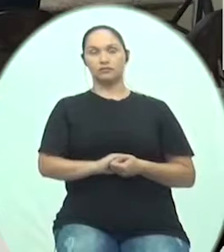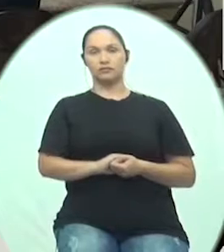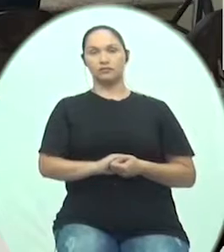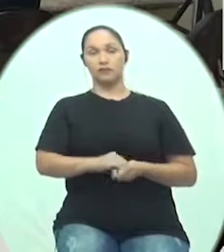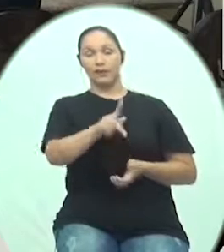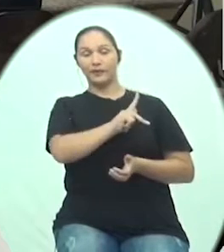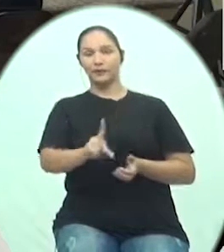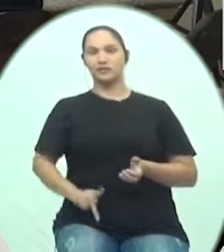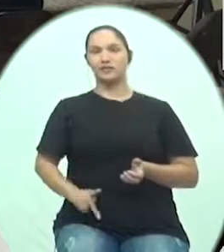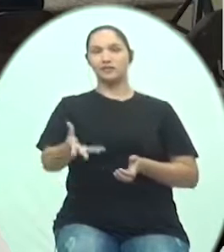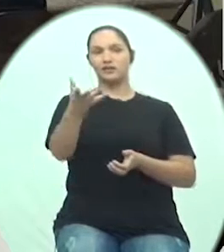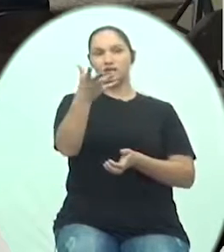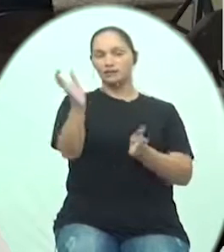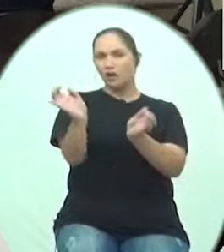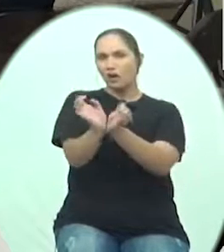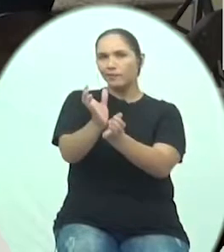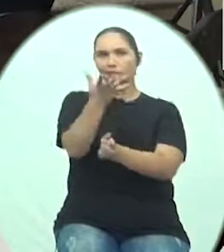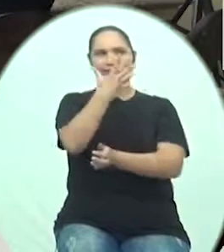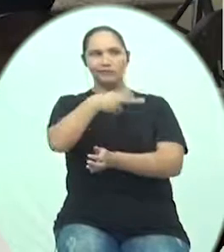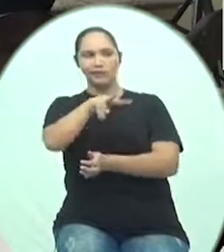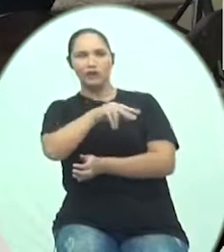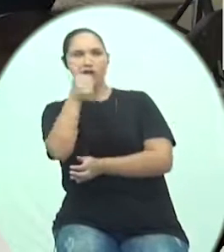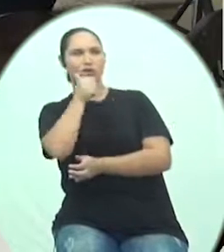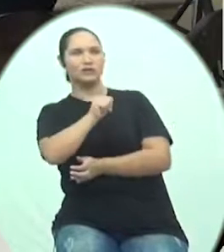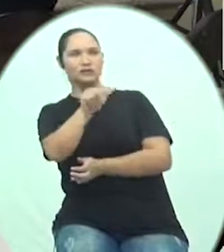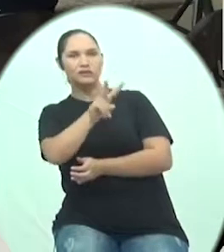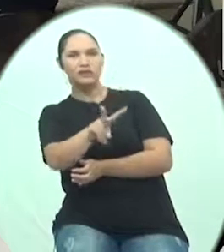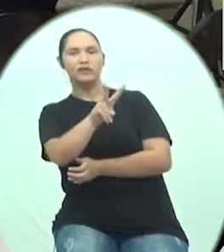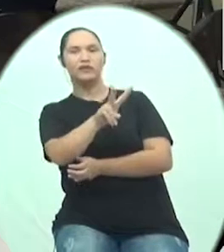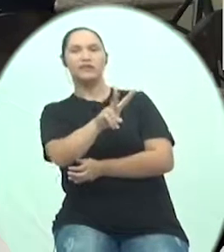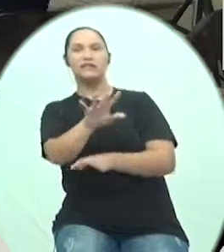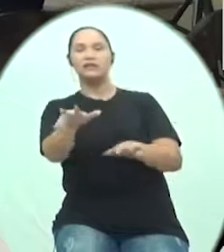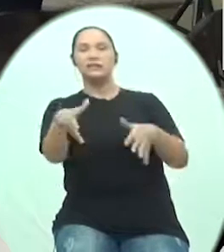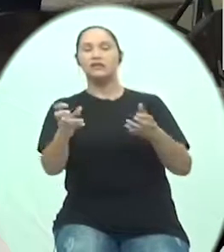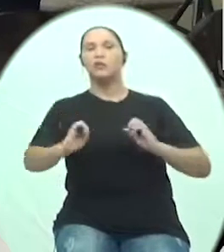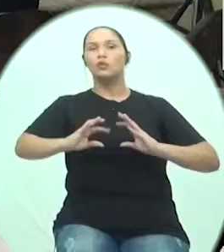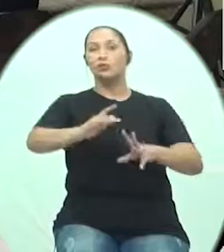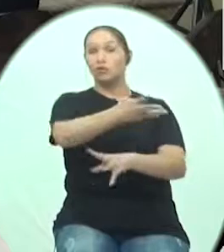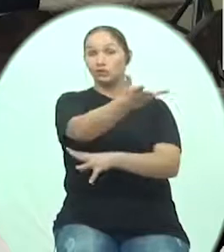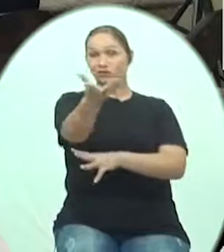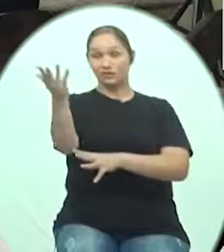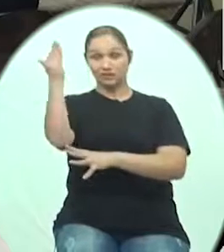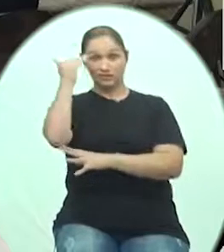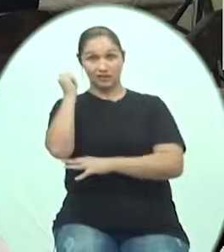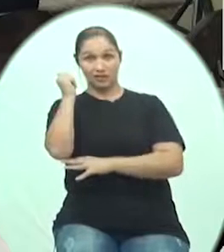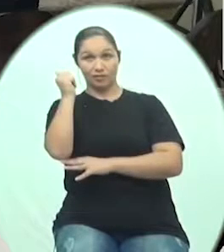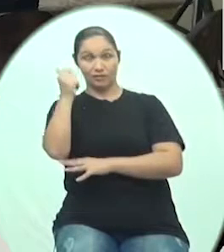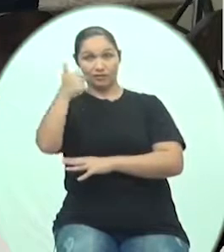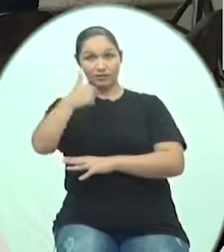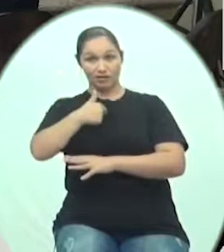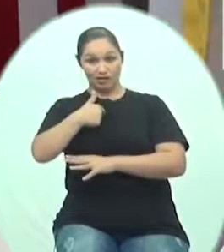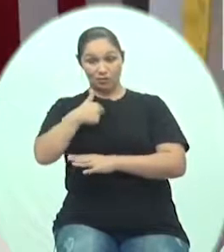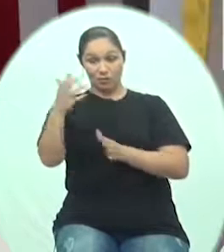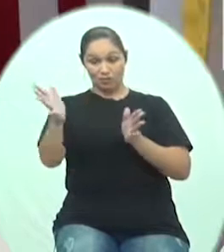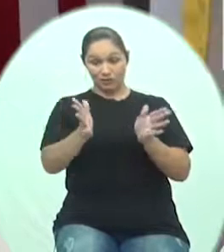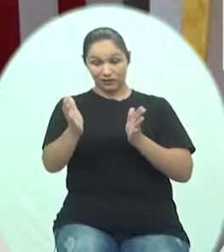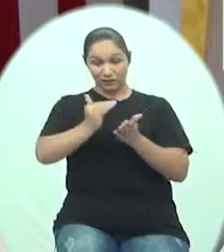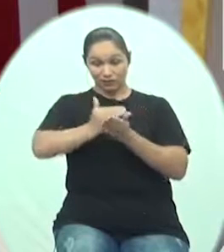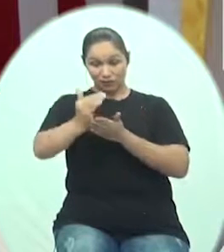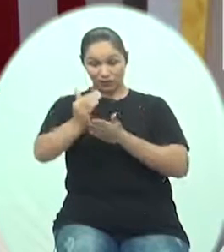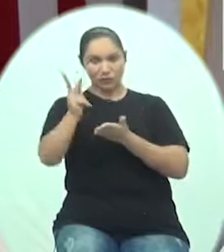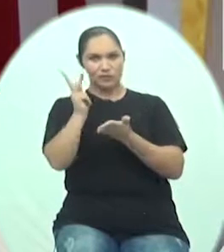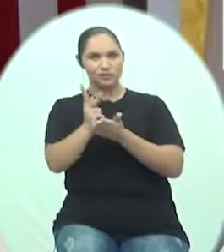senhor presidente colegas vereadores e vereadoras eh Todos sabem que desde o começo do meu mandato eu sempre eh